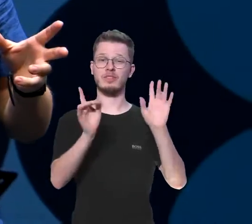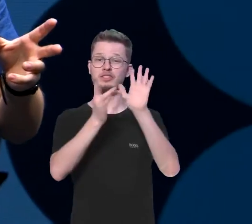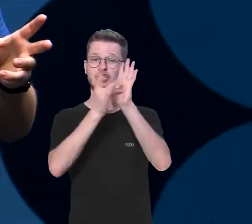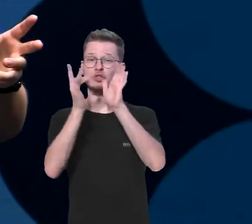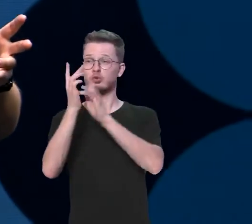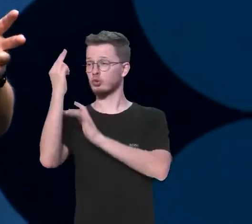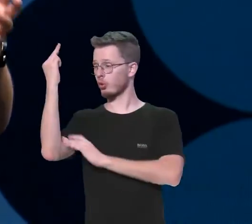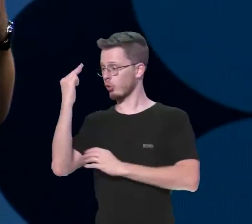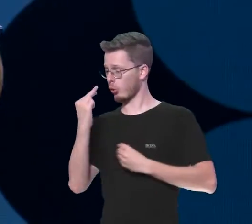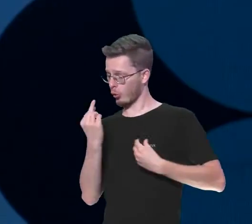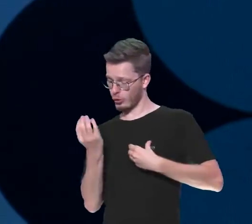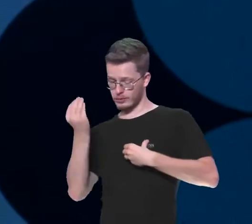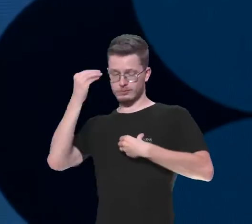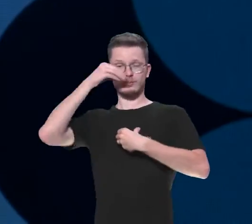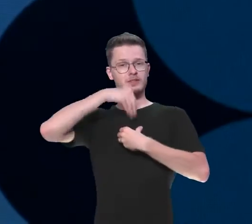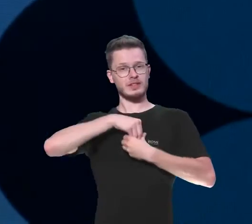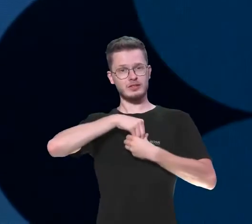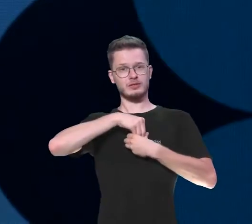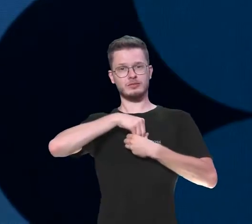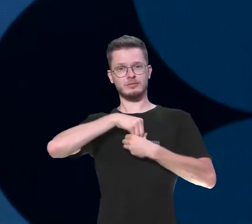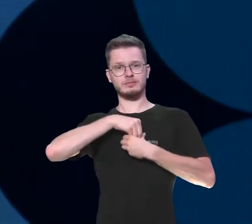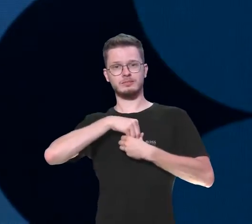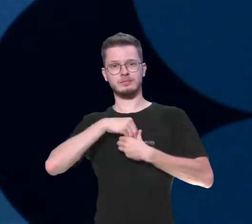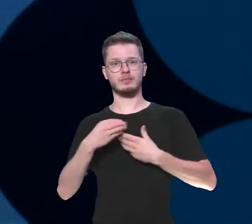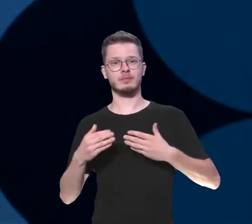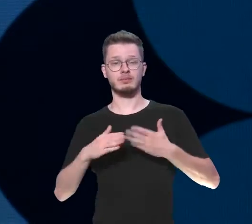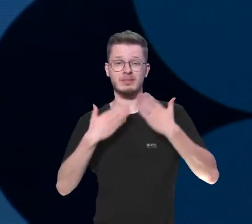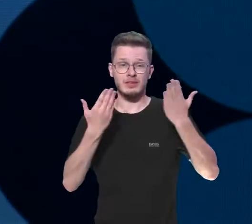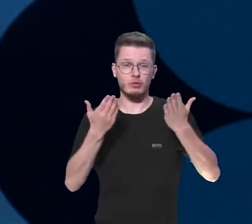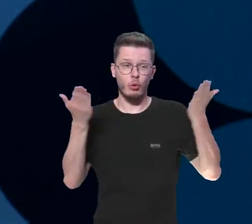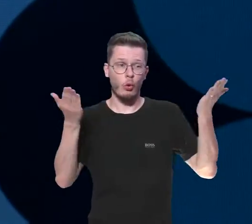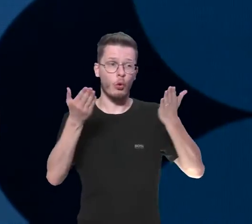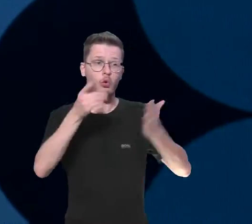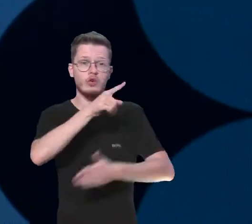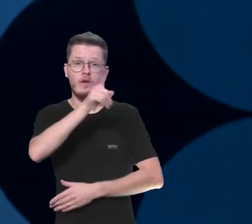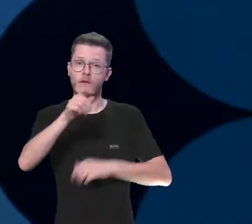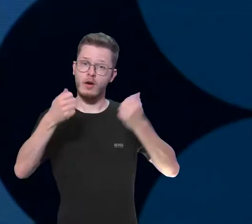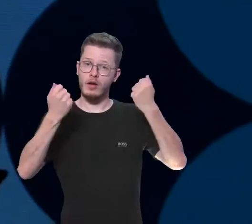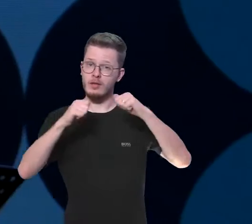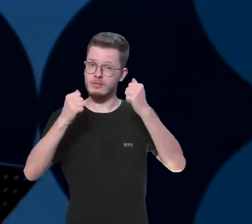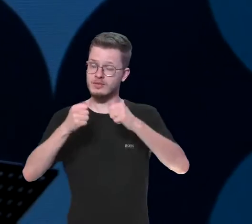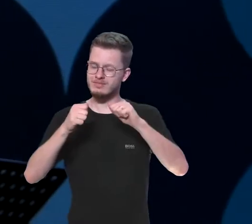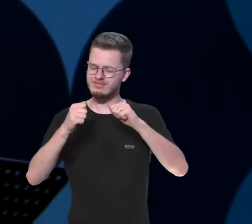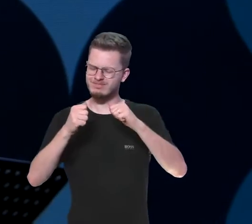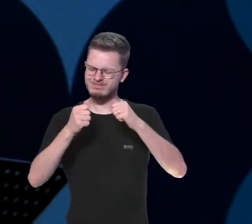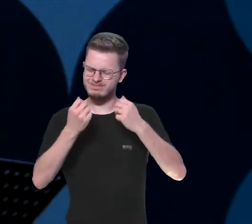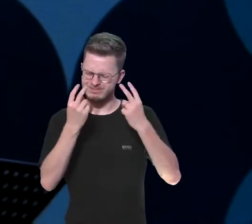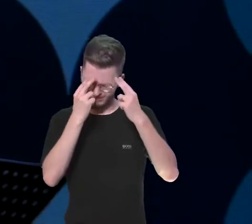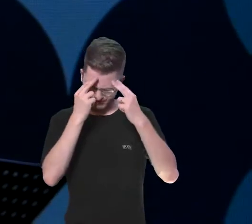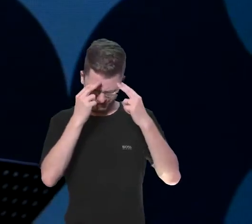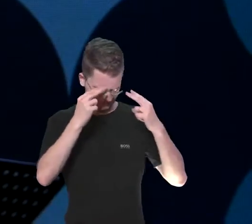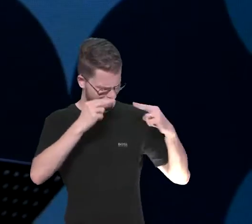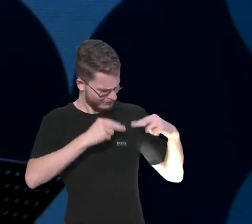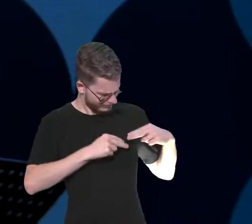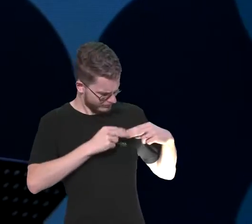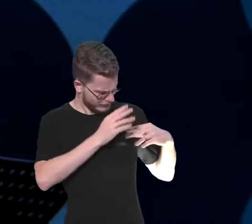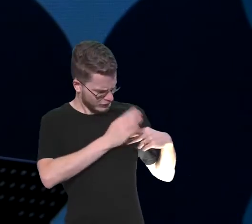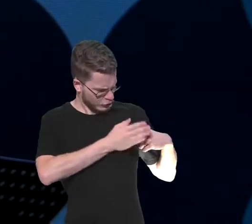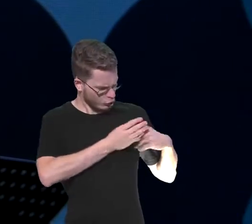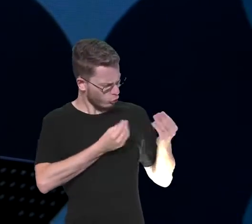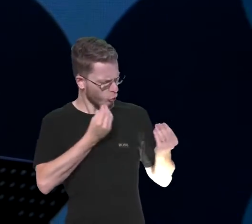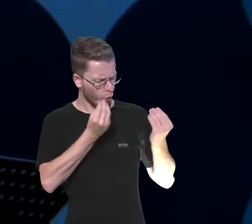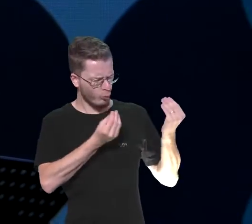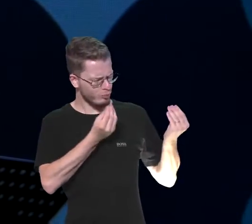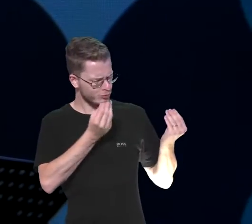hoje, você precisa olhar para dentro do seu coração e se perguntar, como que está o meu coração? Será